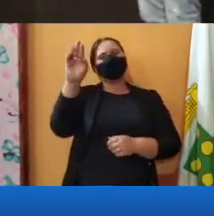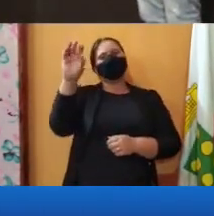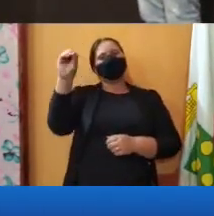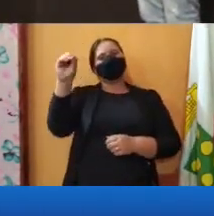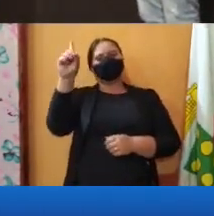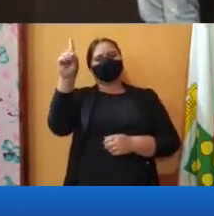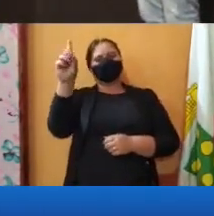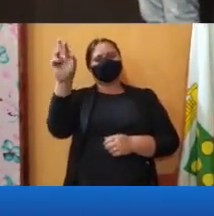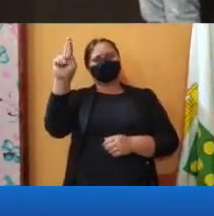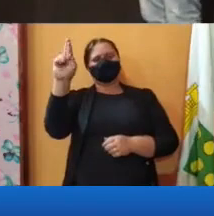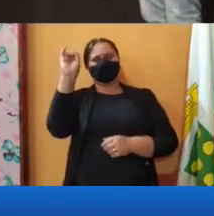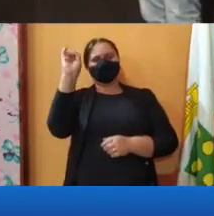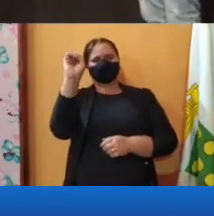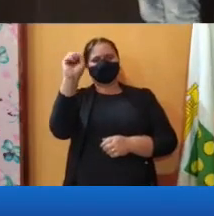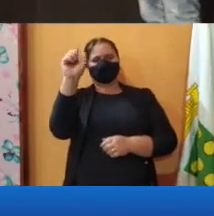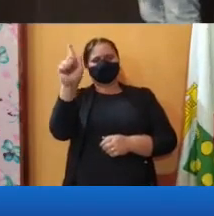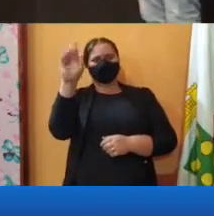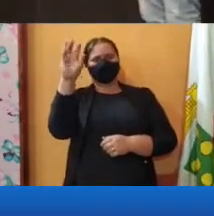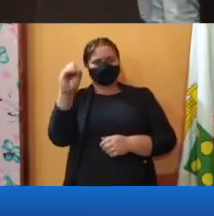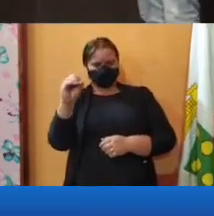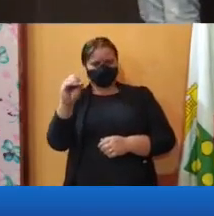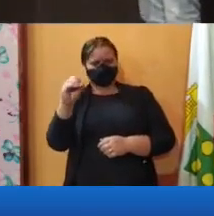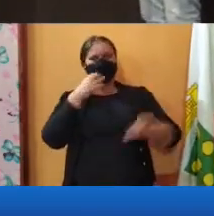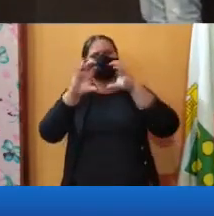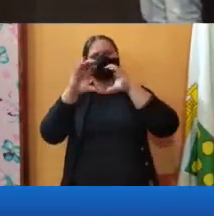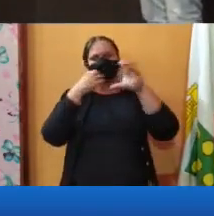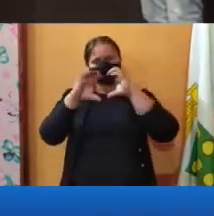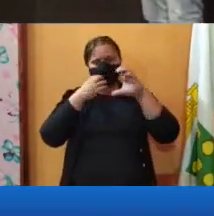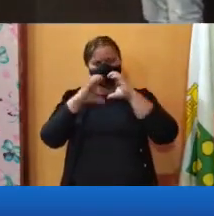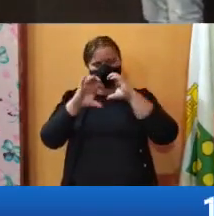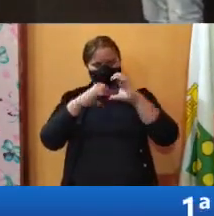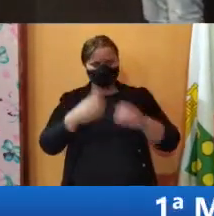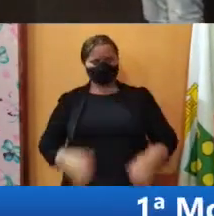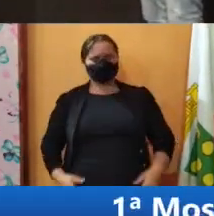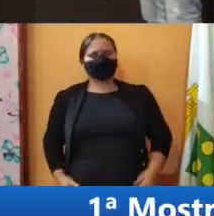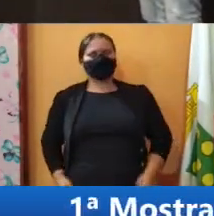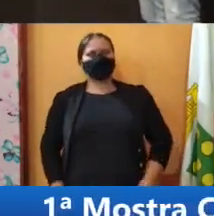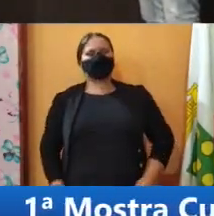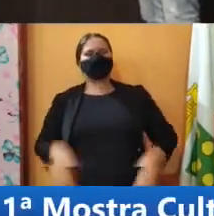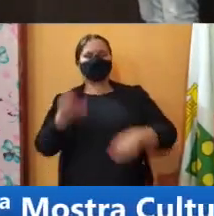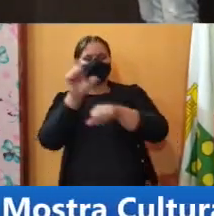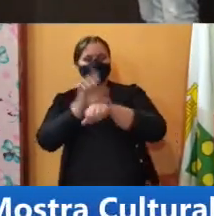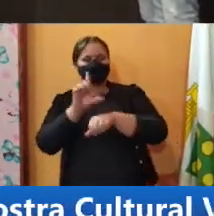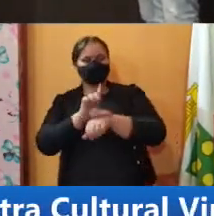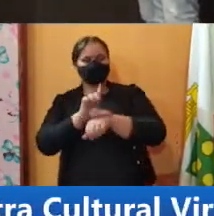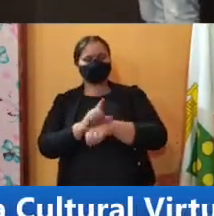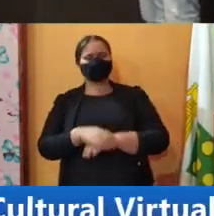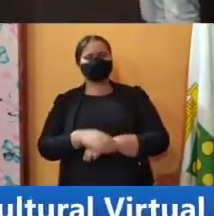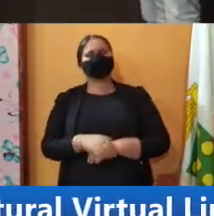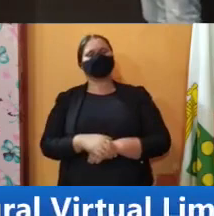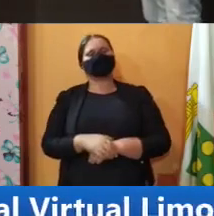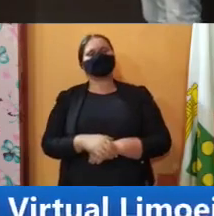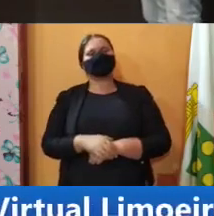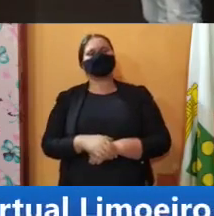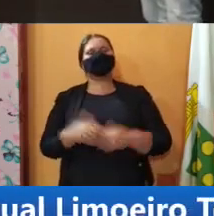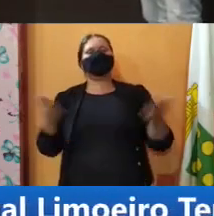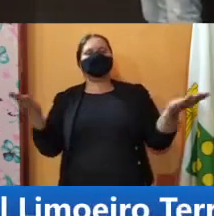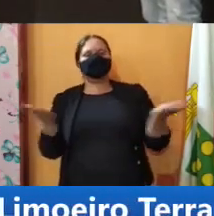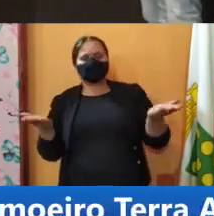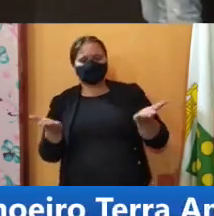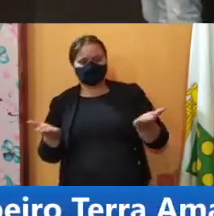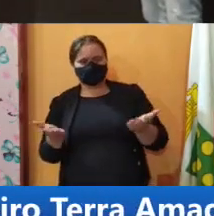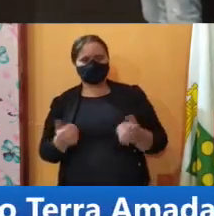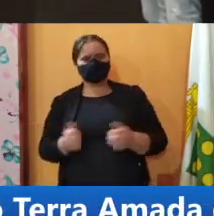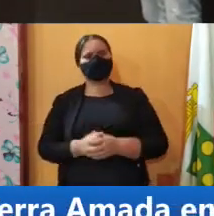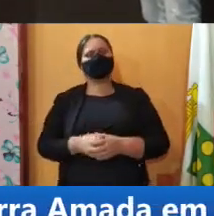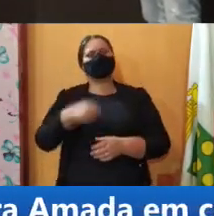nunca. Beleza, gente? Olha, eu fiz questão de citar um a um, eu acho que devo ter esquecido alguém. Fábio André vai falar daqui a pouco. Mas,